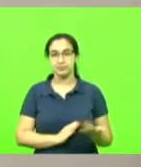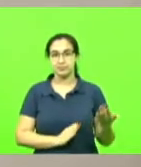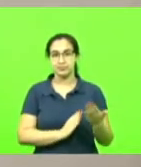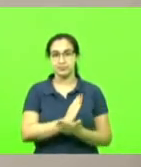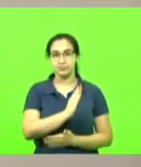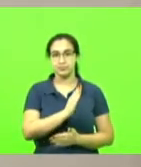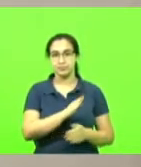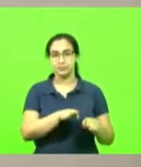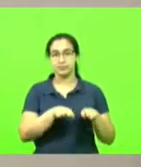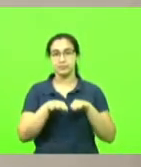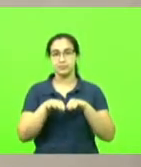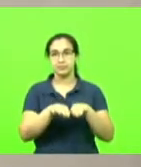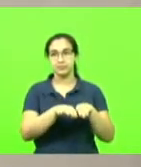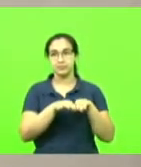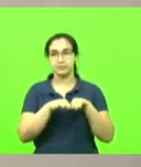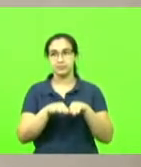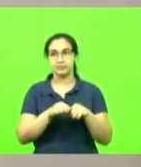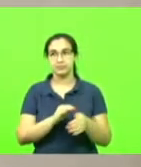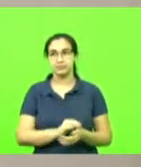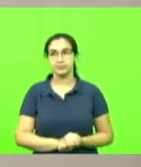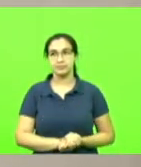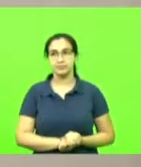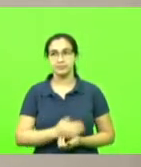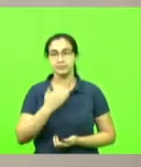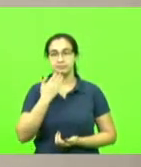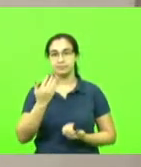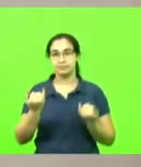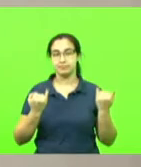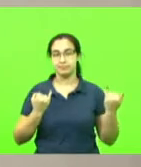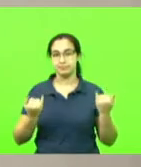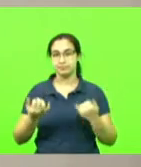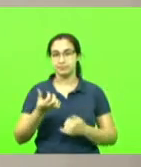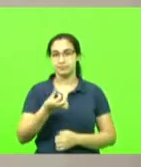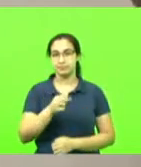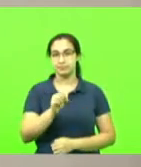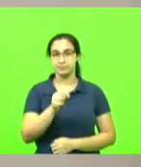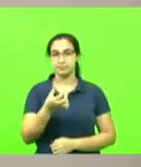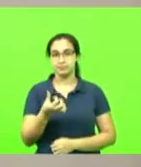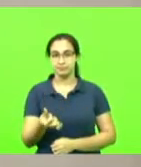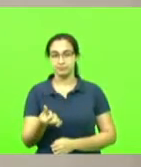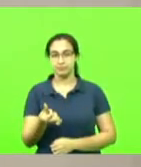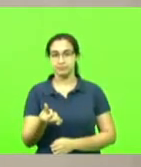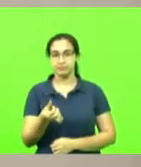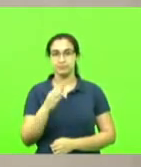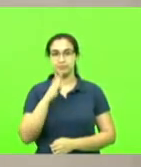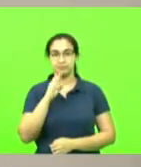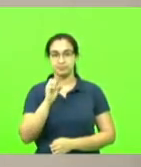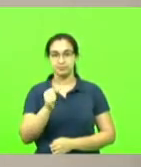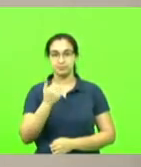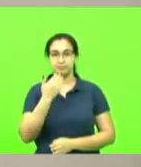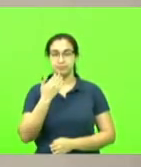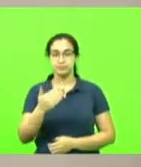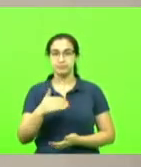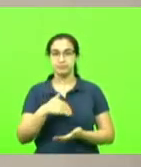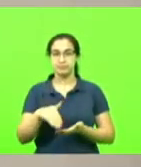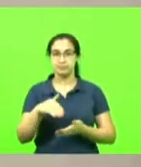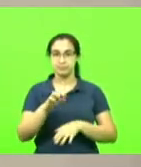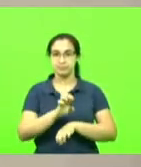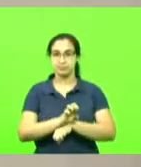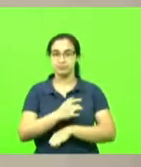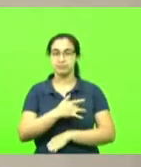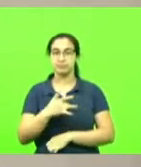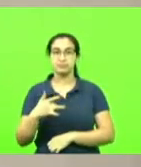Aprovado por unanimidade. Pedido de informação 686. Deputado Bruno Souza, solicitando ao secretário do Estado de